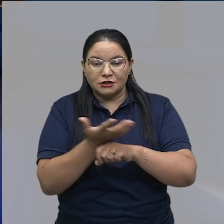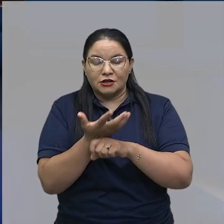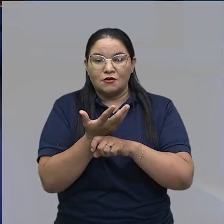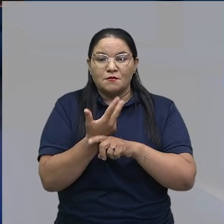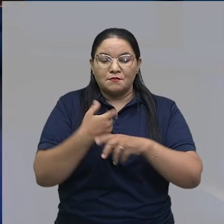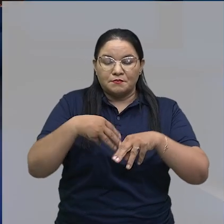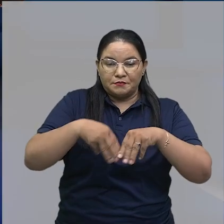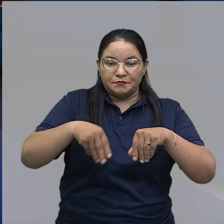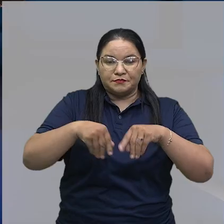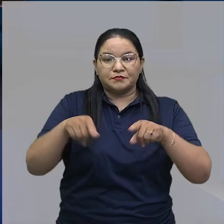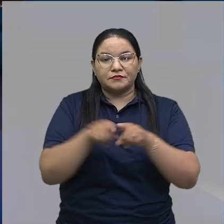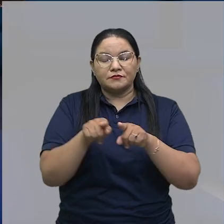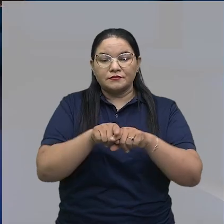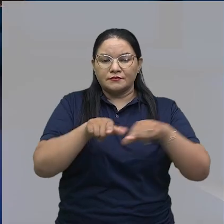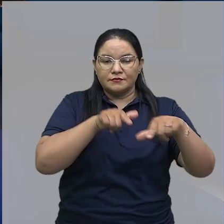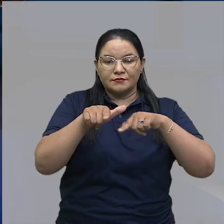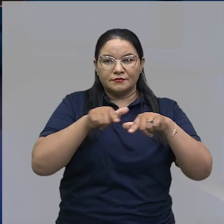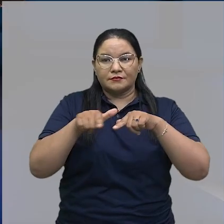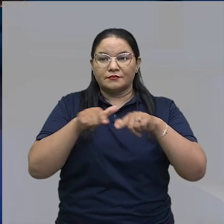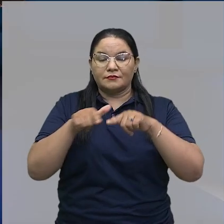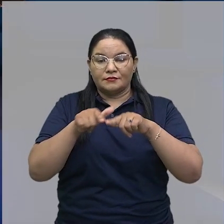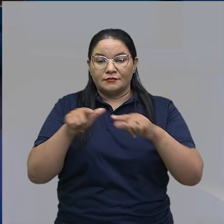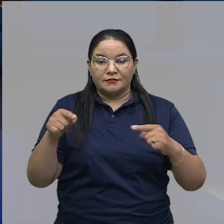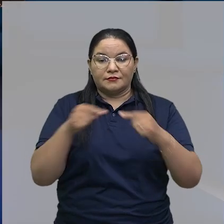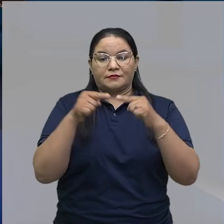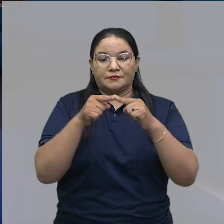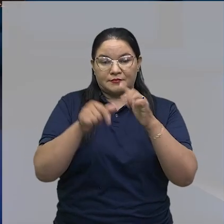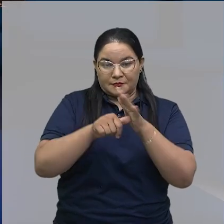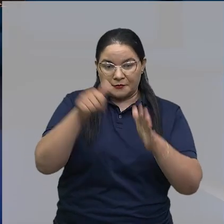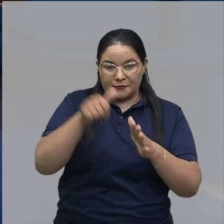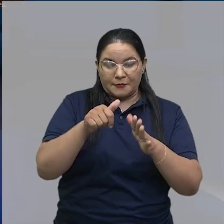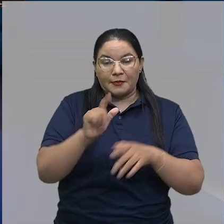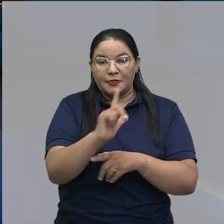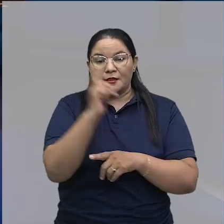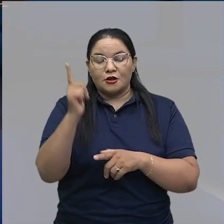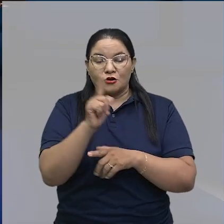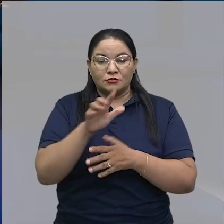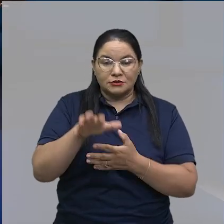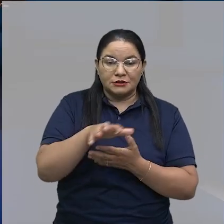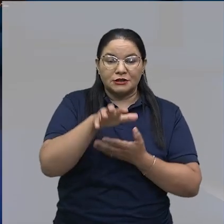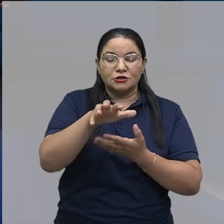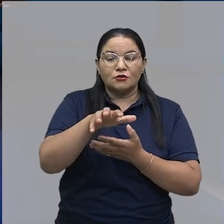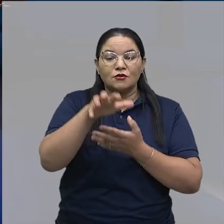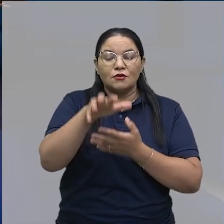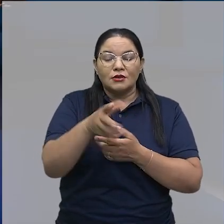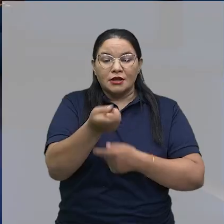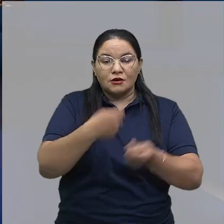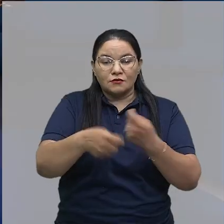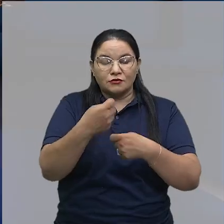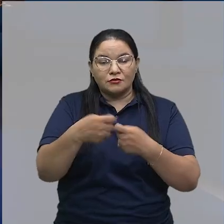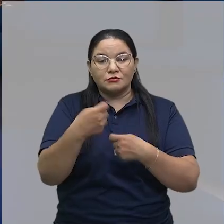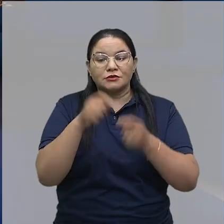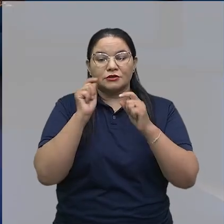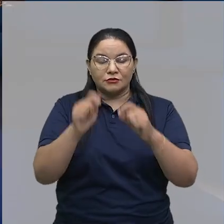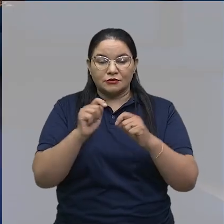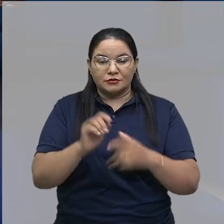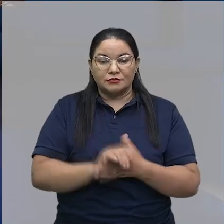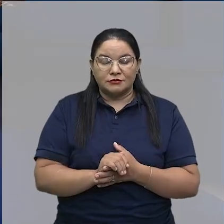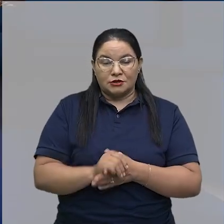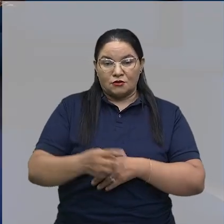essas atividades que compõem o setor primário. Temos também um outro setor da economia muito importante, que é o